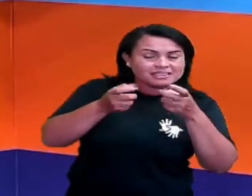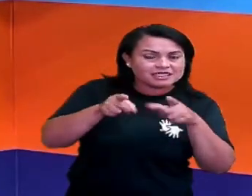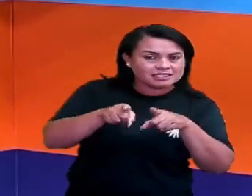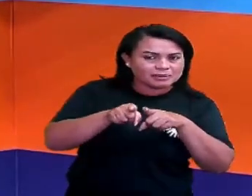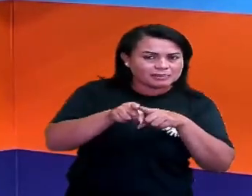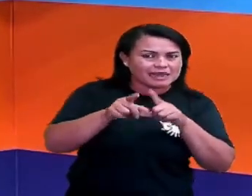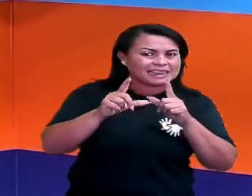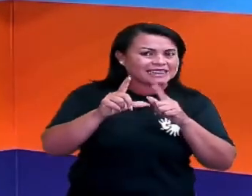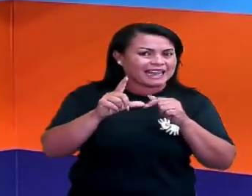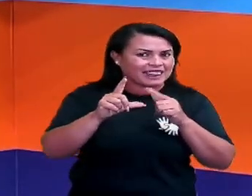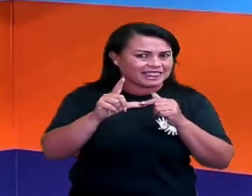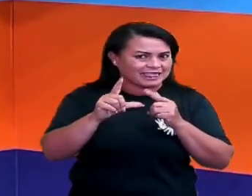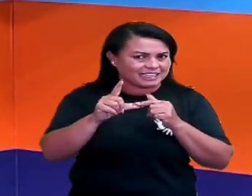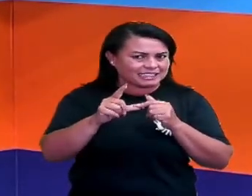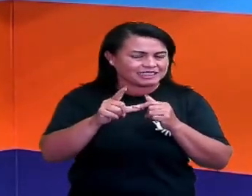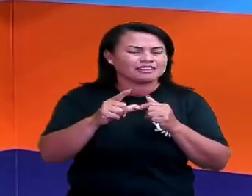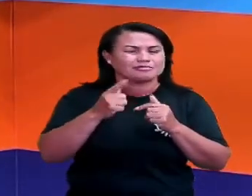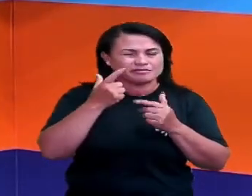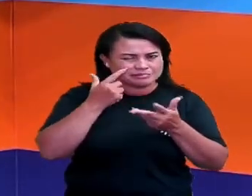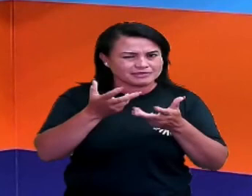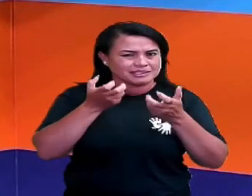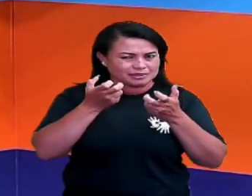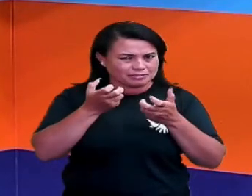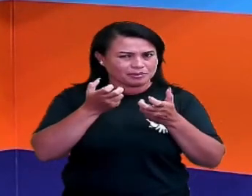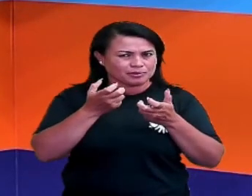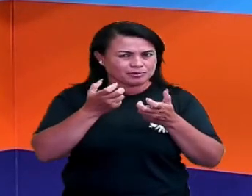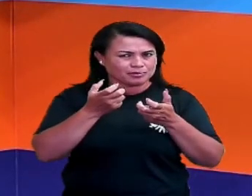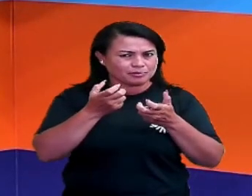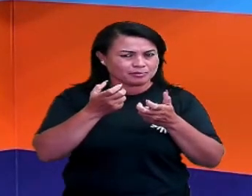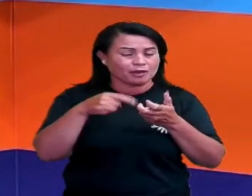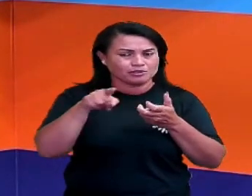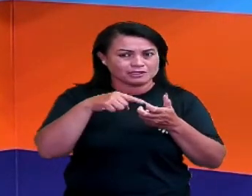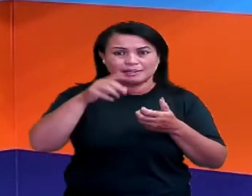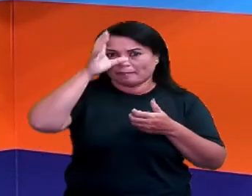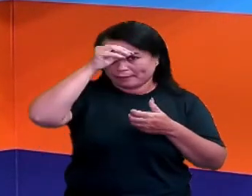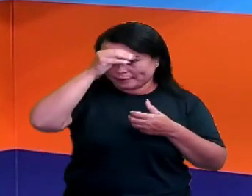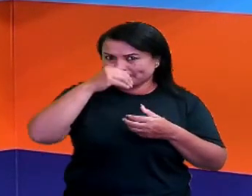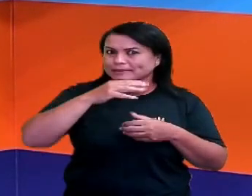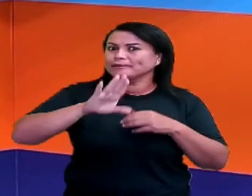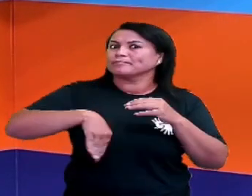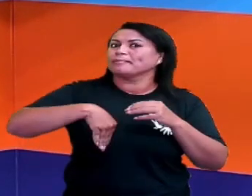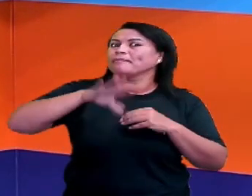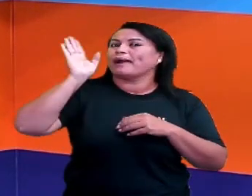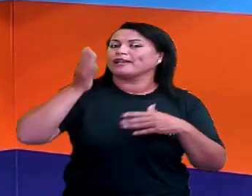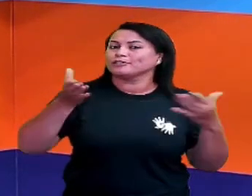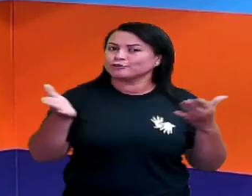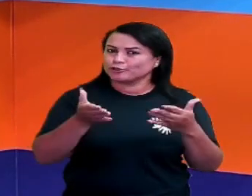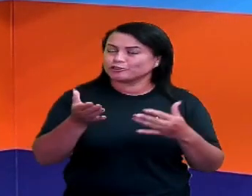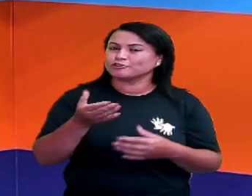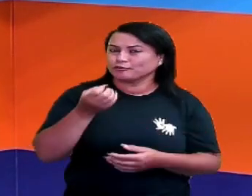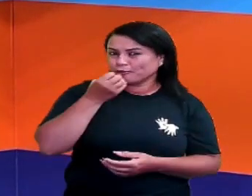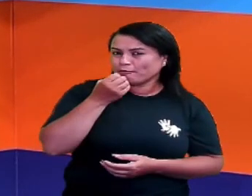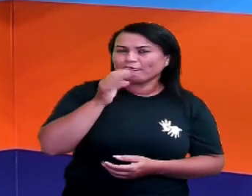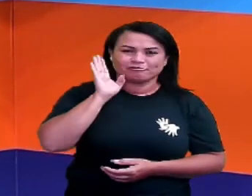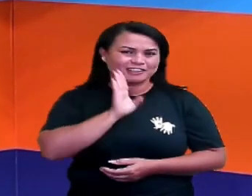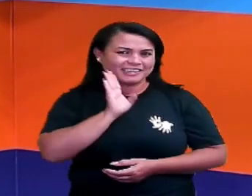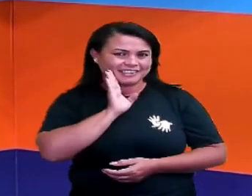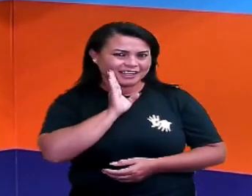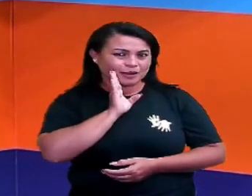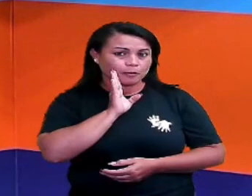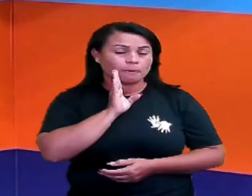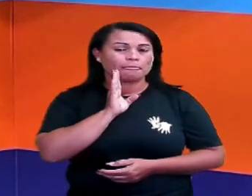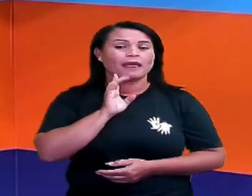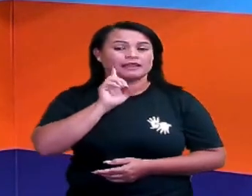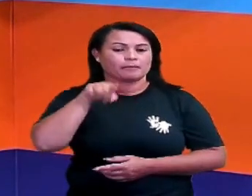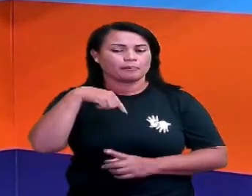Então vejam quanta coisa nós não aprendemos na nossa aula de hoje, crianças. Foi legal, não foi?